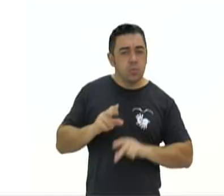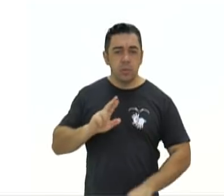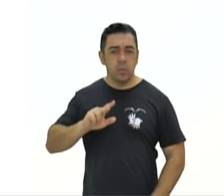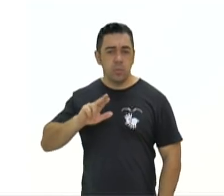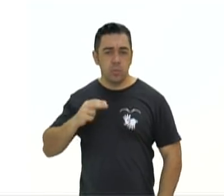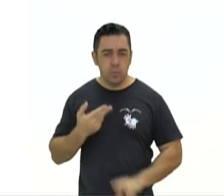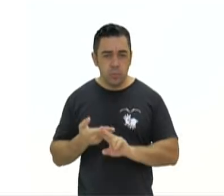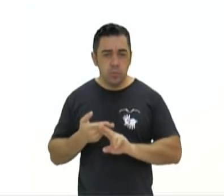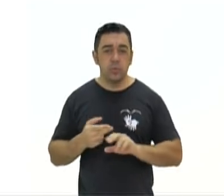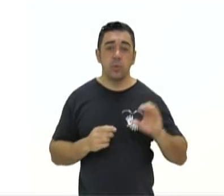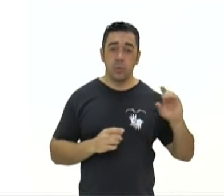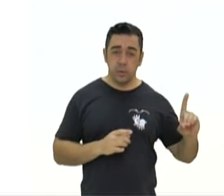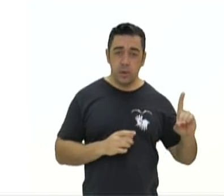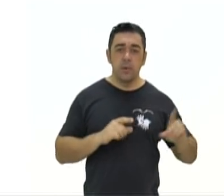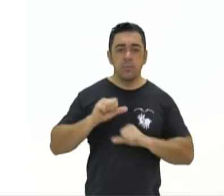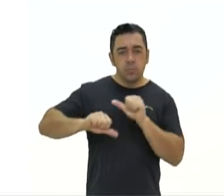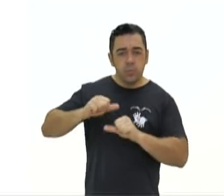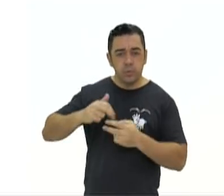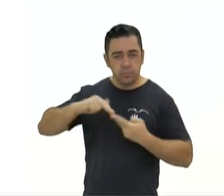mutação?